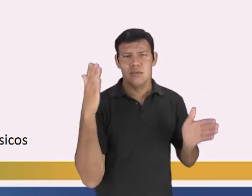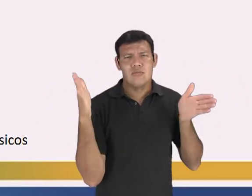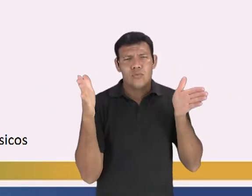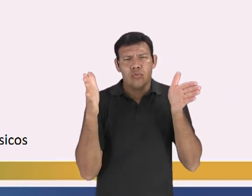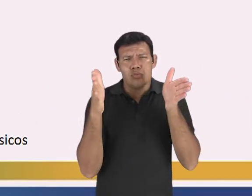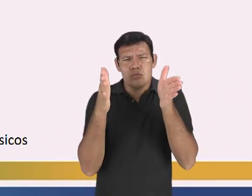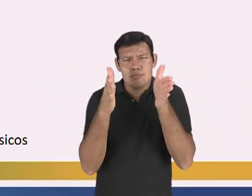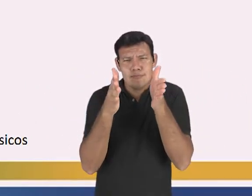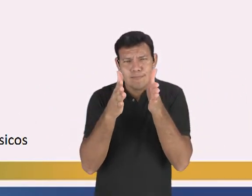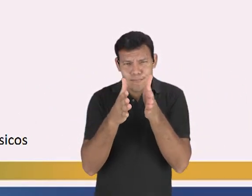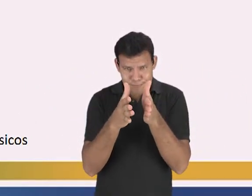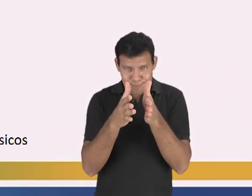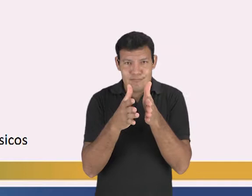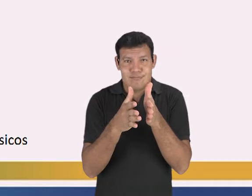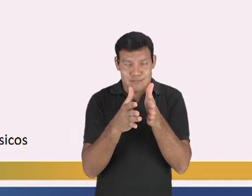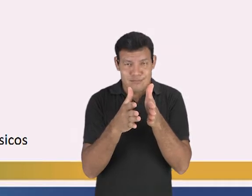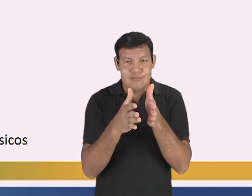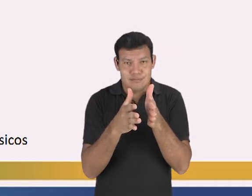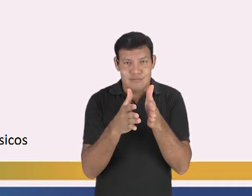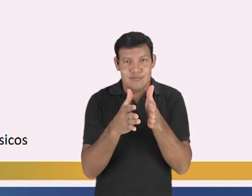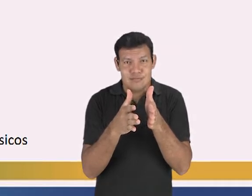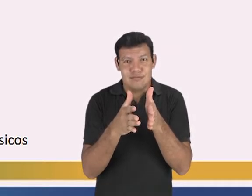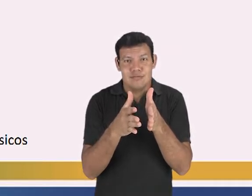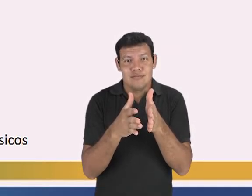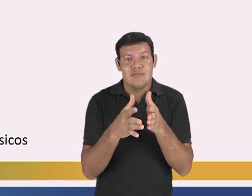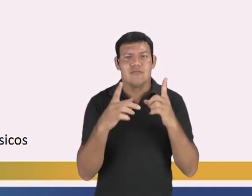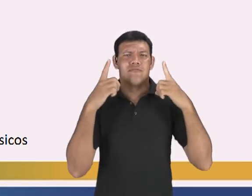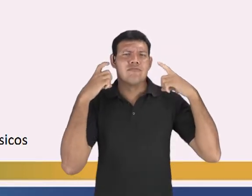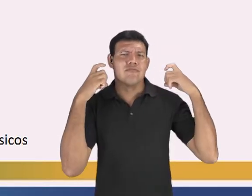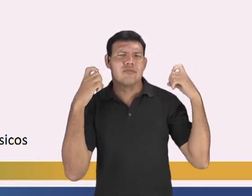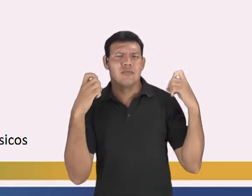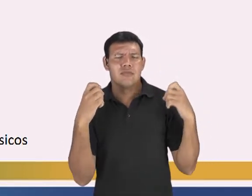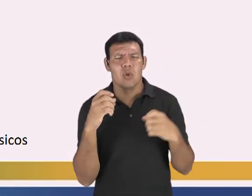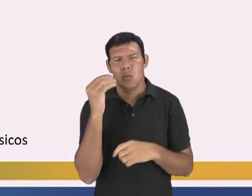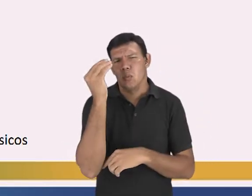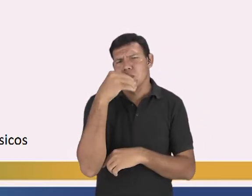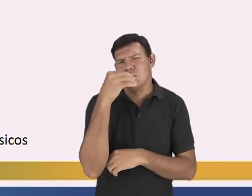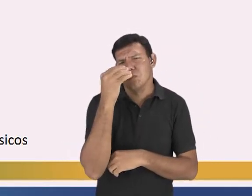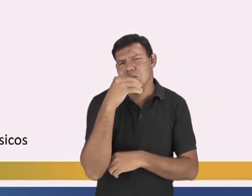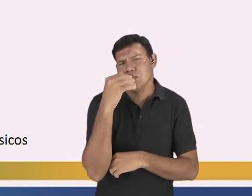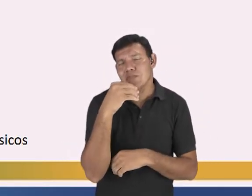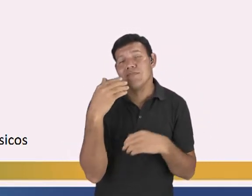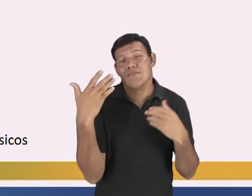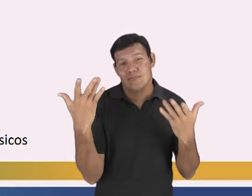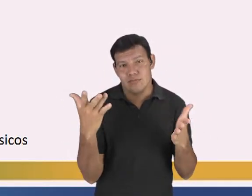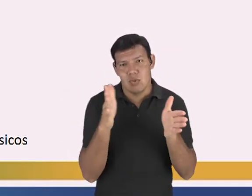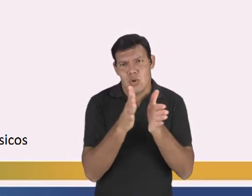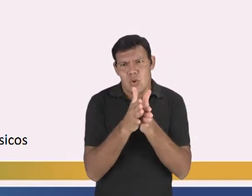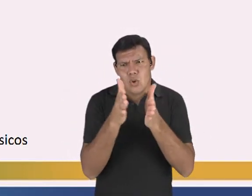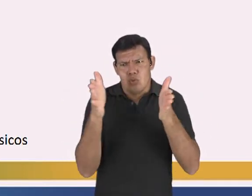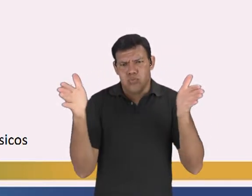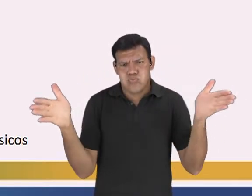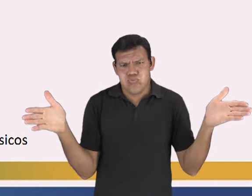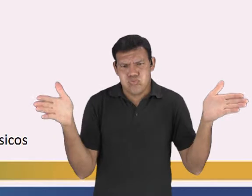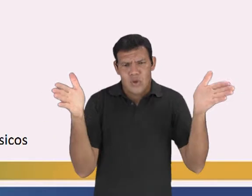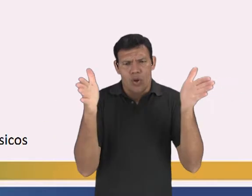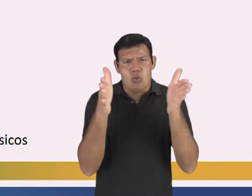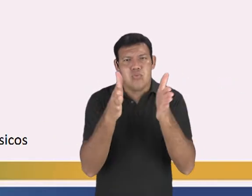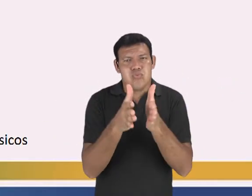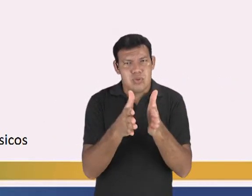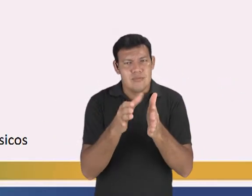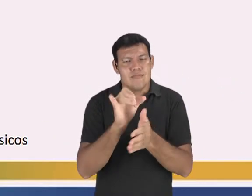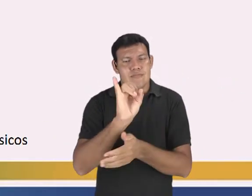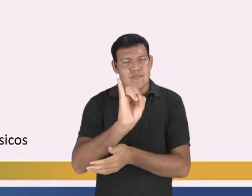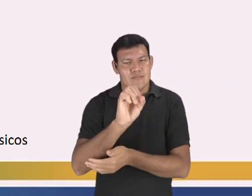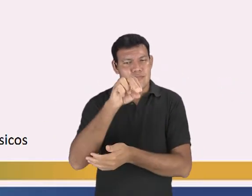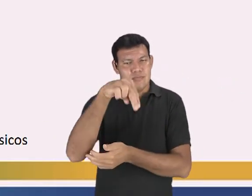menor, se eu tenho uma quantidade menor de som, eu tenho som fraco. Então, intensidade está diretamente ligada